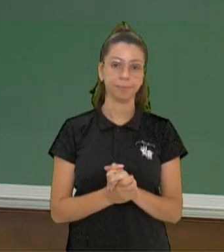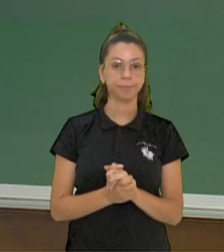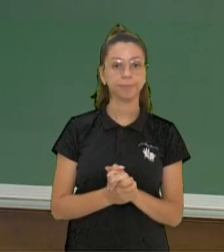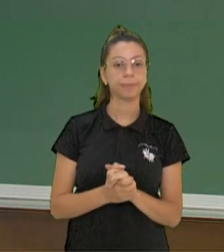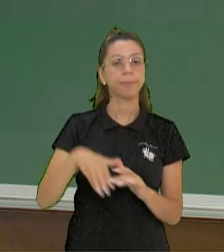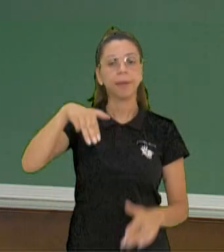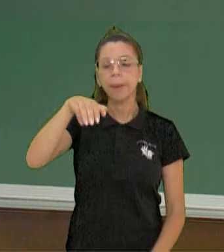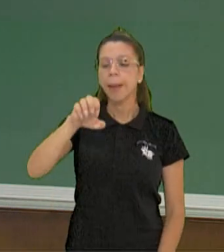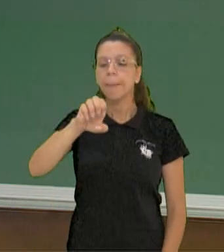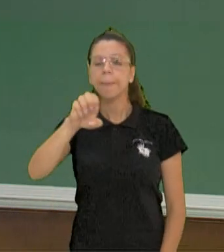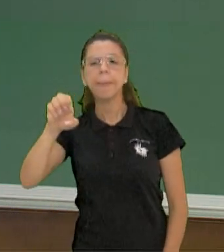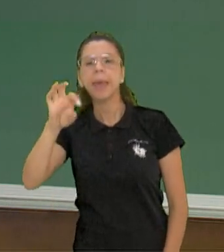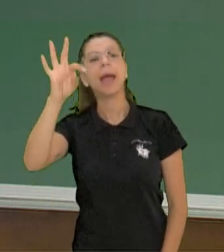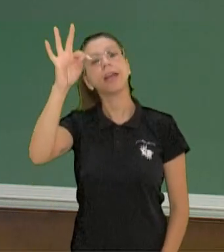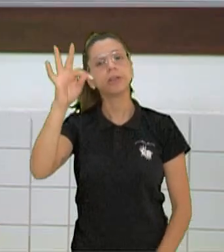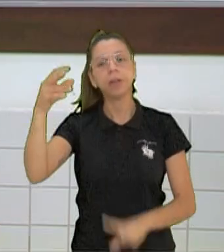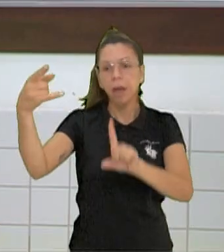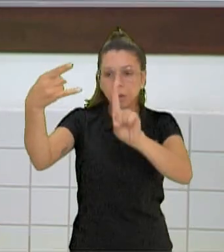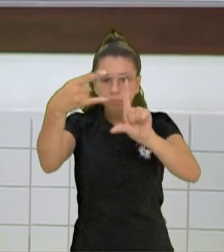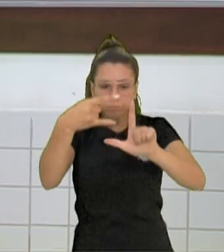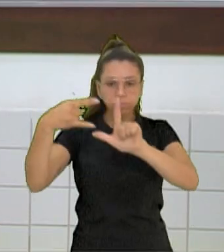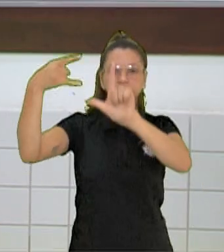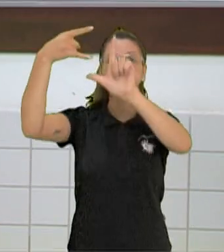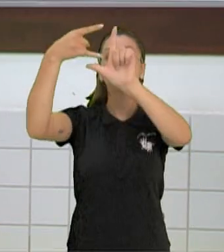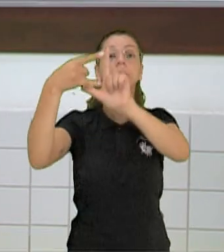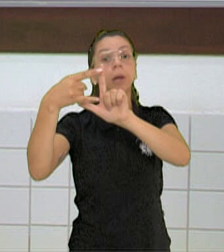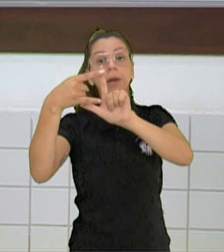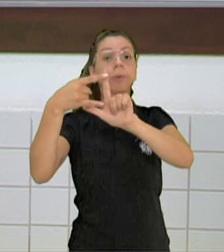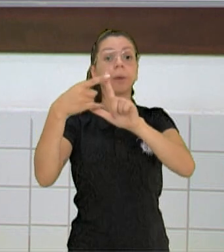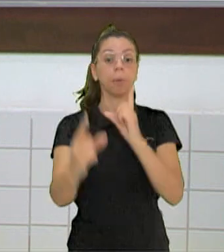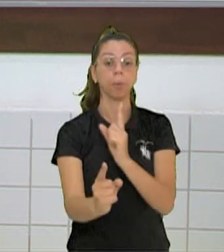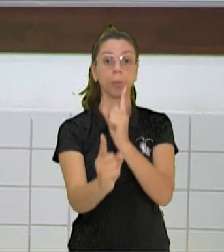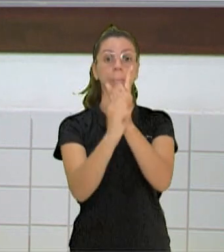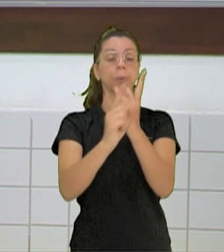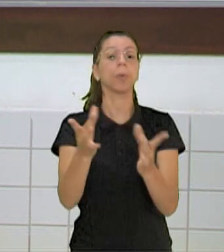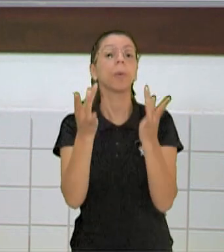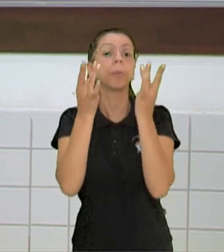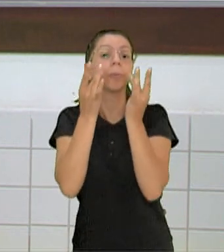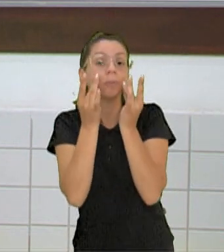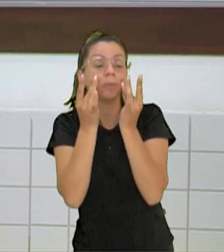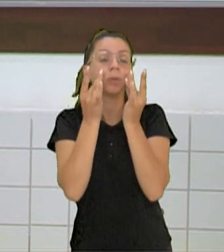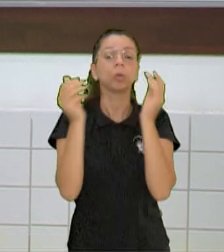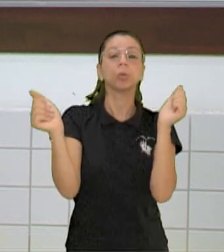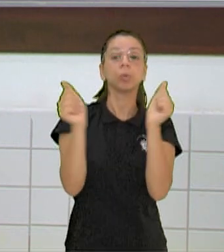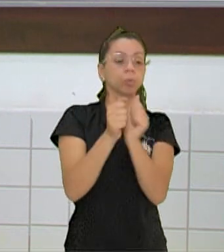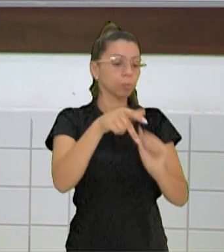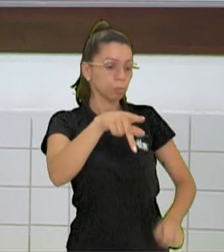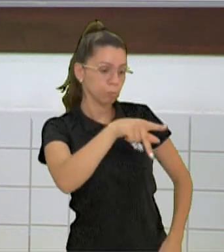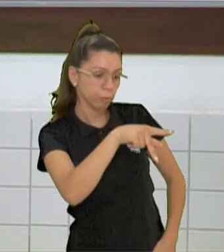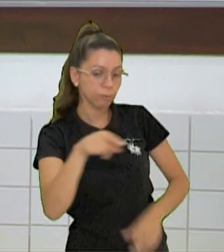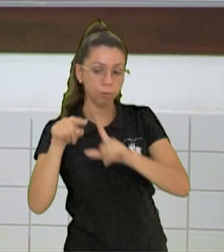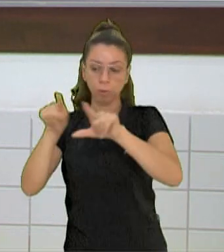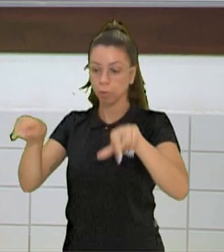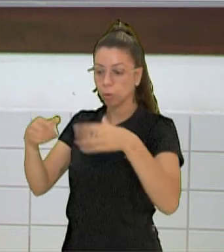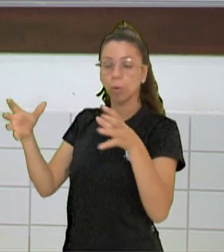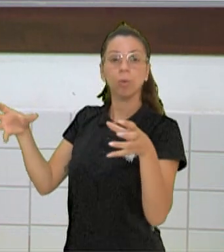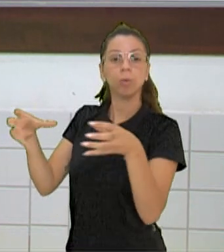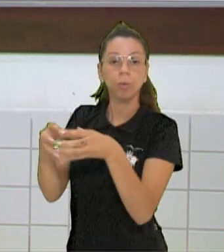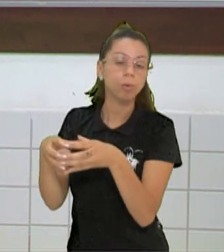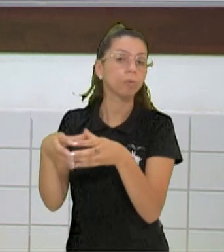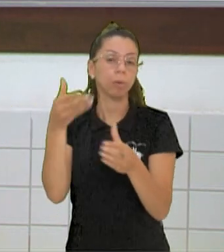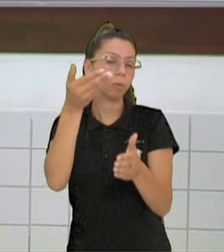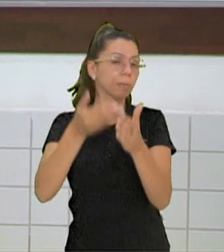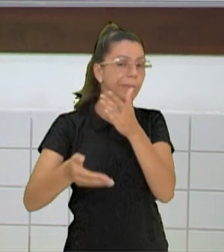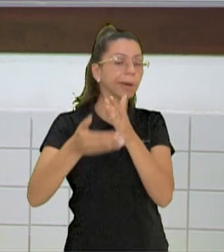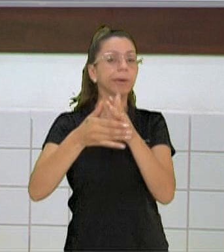Meet, encontro ao vivo, encontro síncrono com o seu professor, com a sua turma. Não perca, vá lá